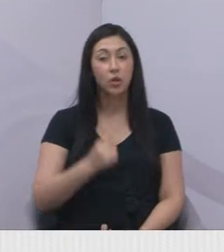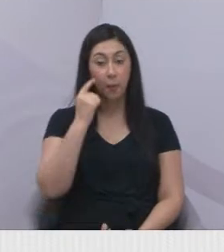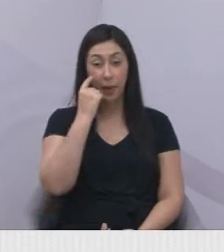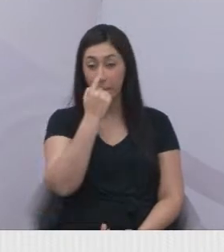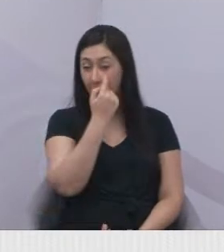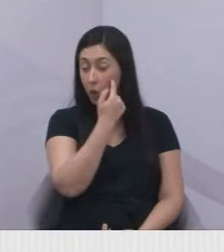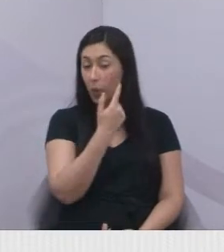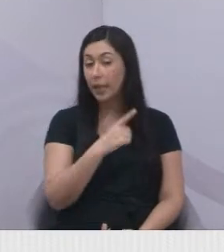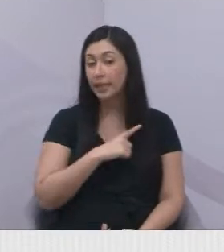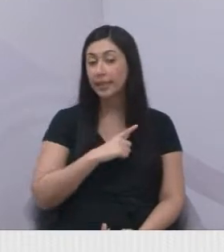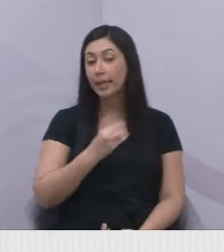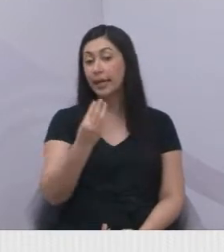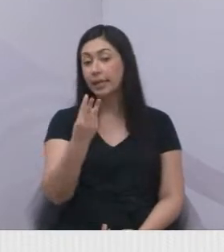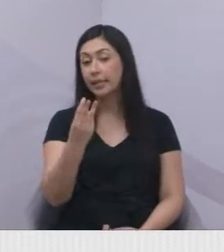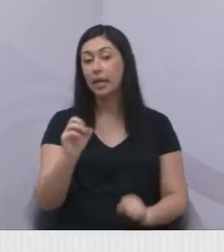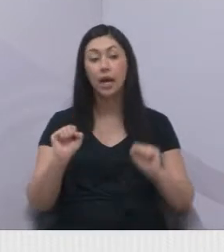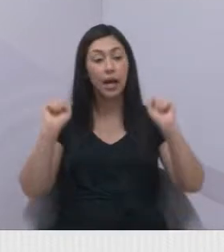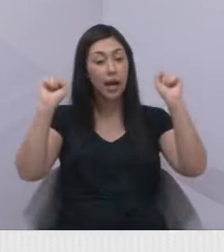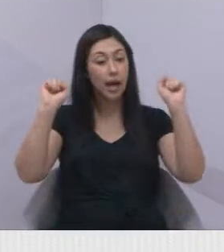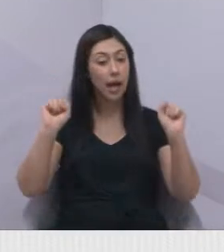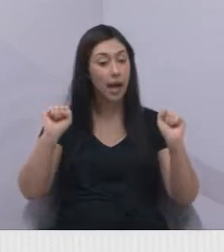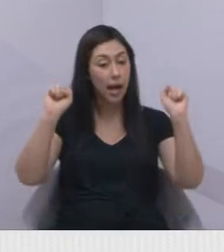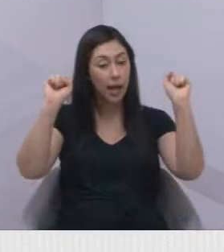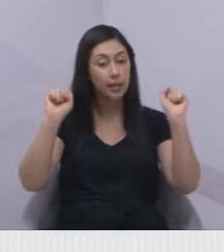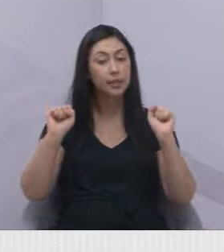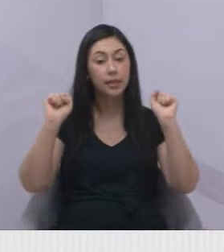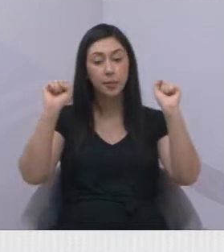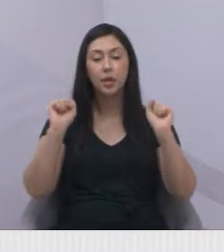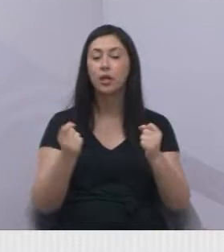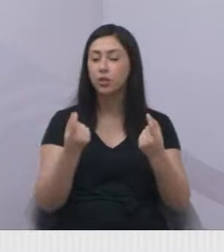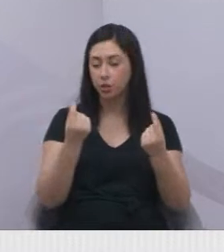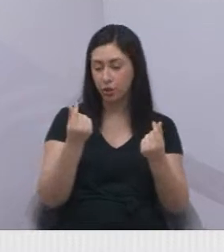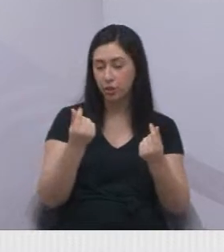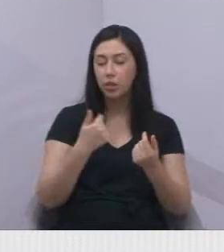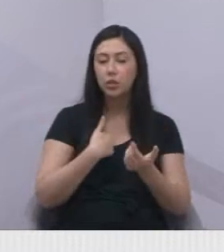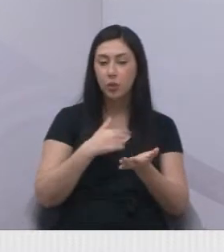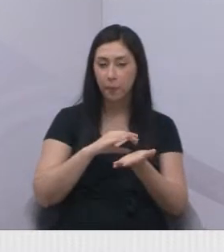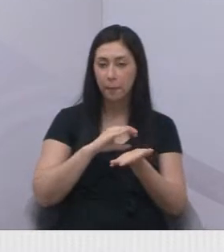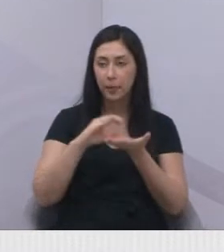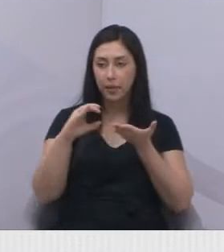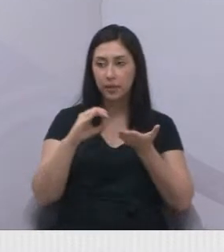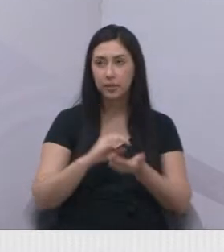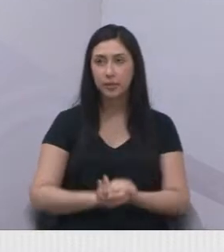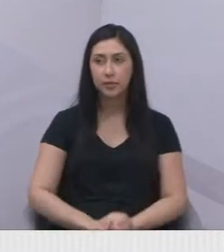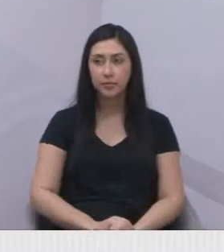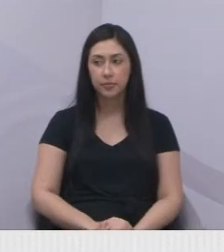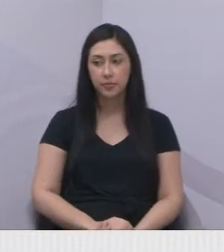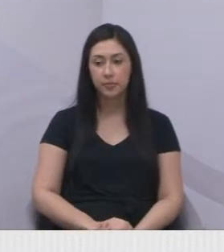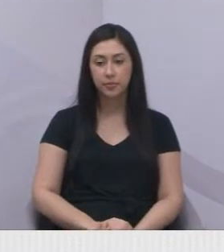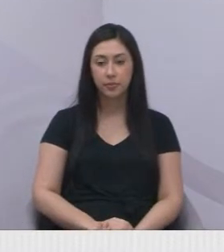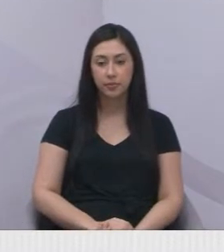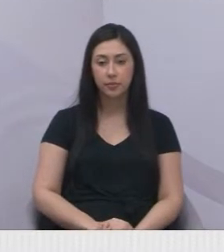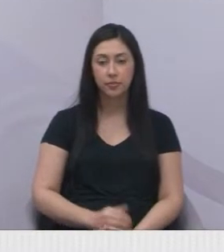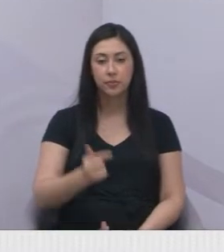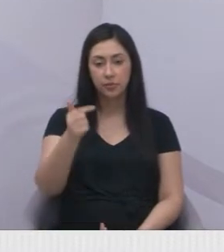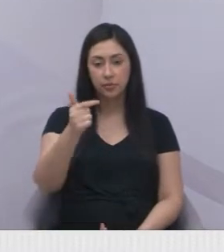academias. Essa verba de 2019 que está sendo feita agora. A foto